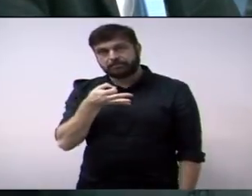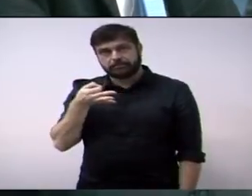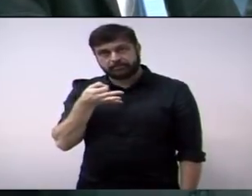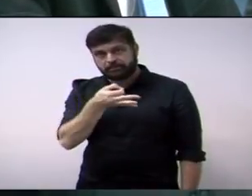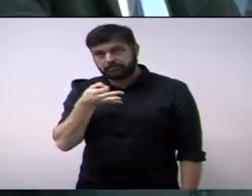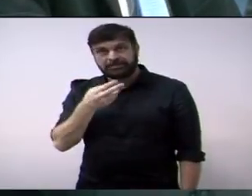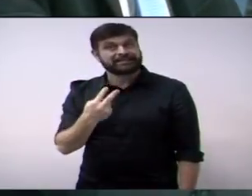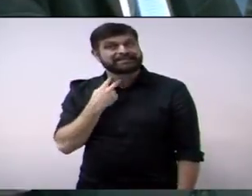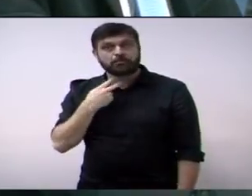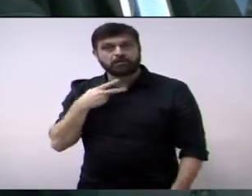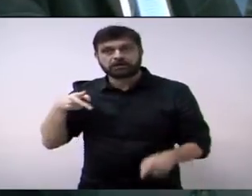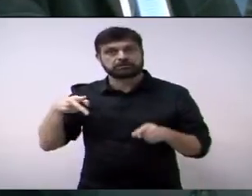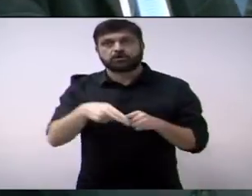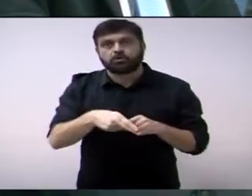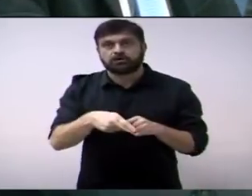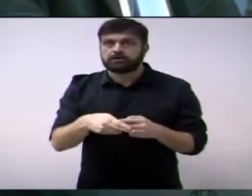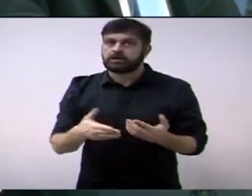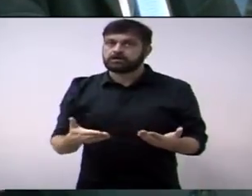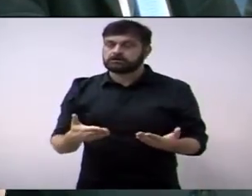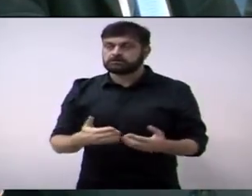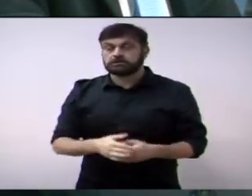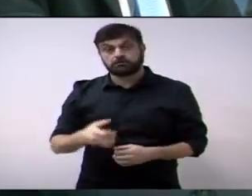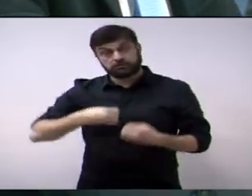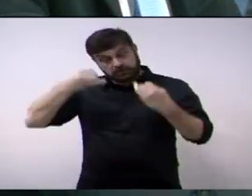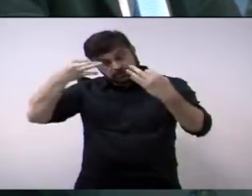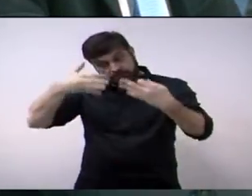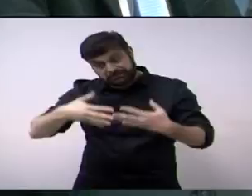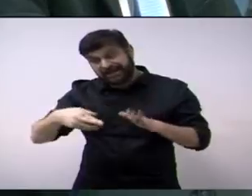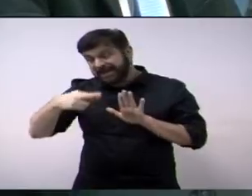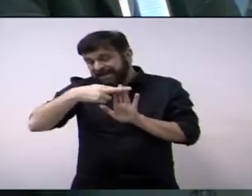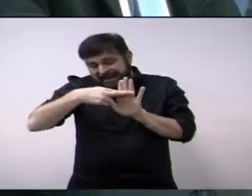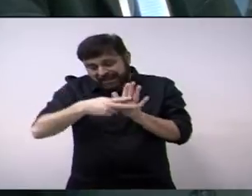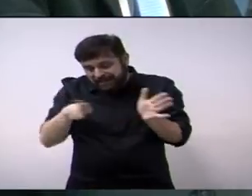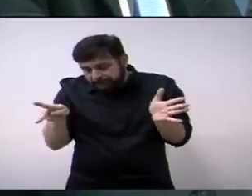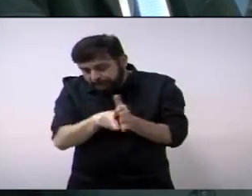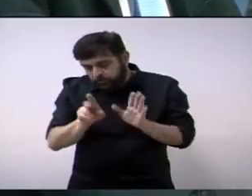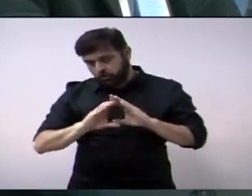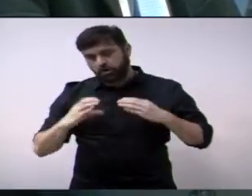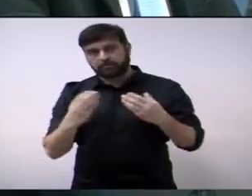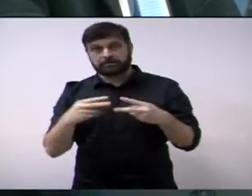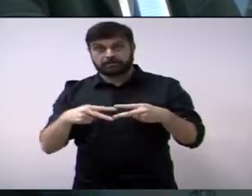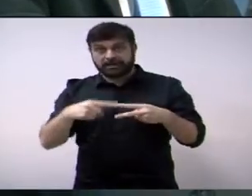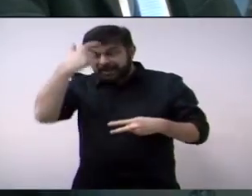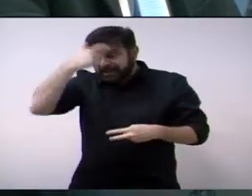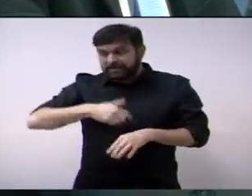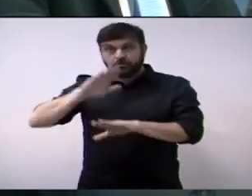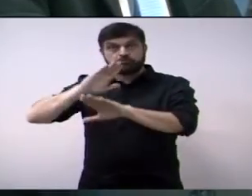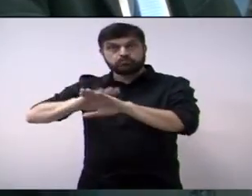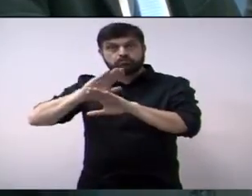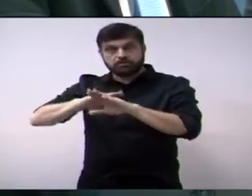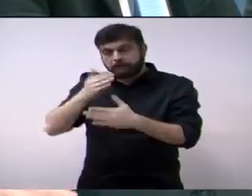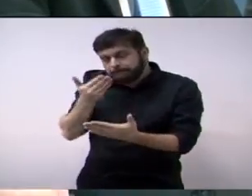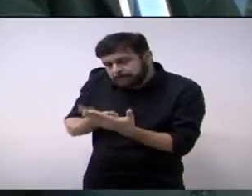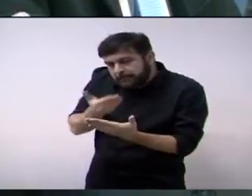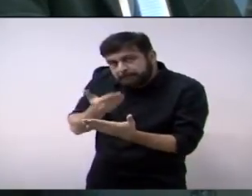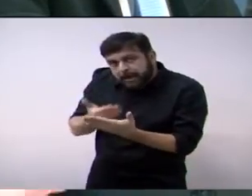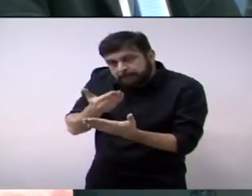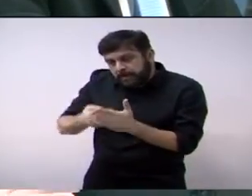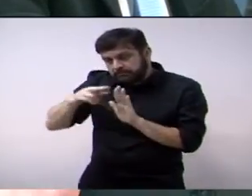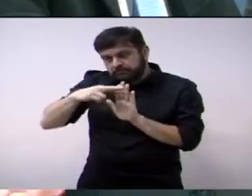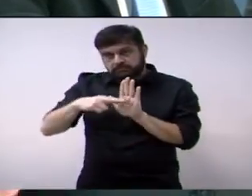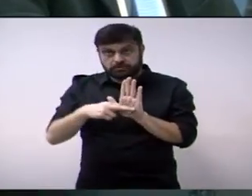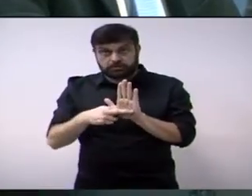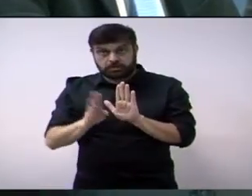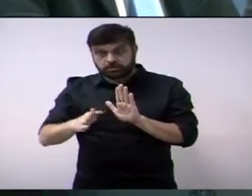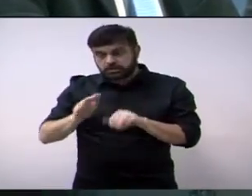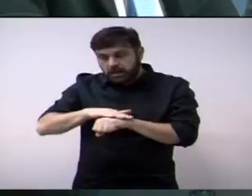sem apartes. Então, só justificando em nome do presidente, na verdade, porque eu coube a mim o estudo do regimento, e essa parte nós já